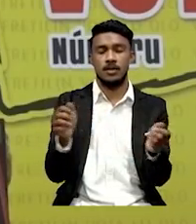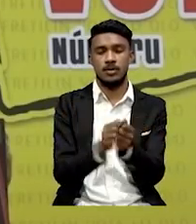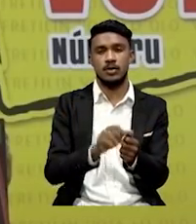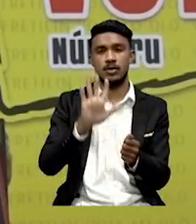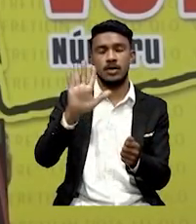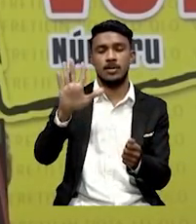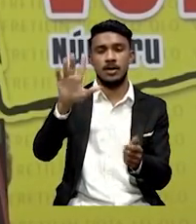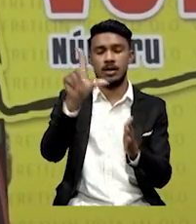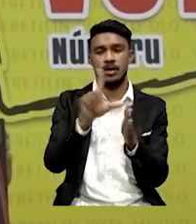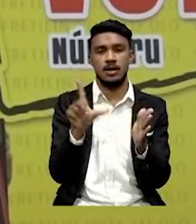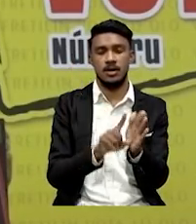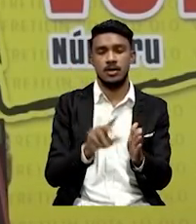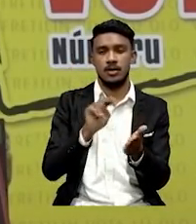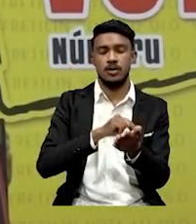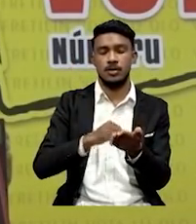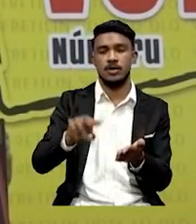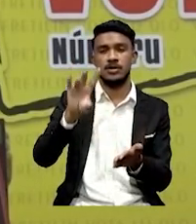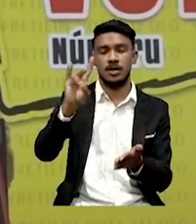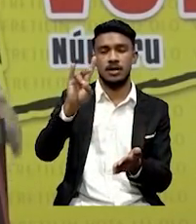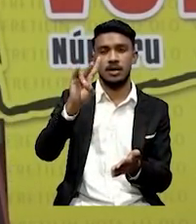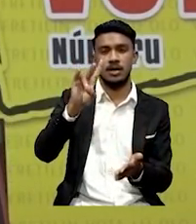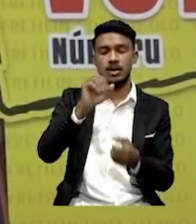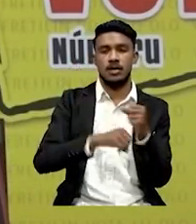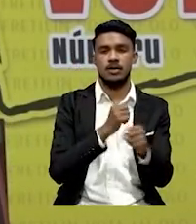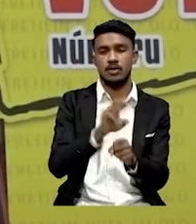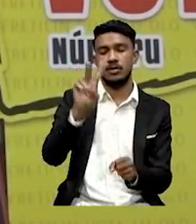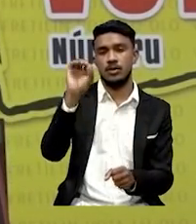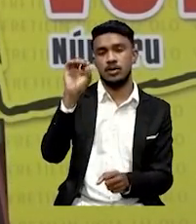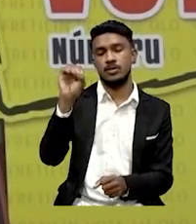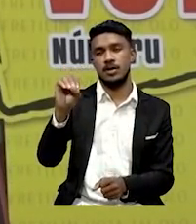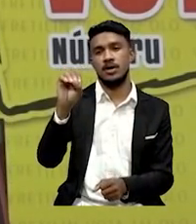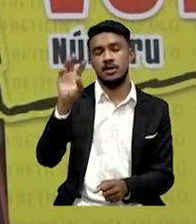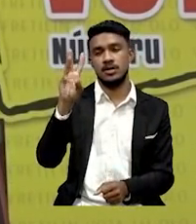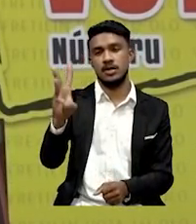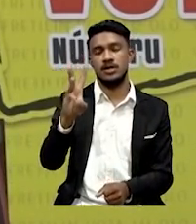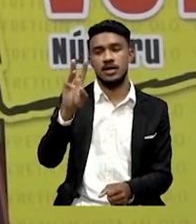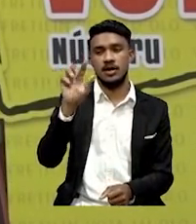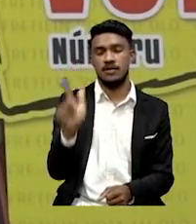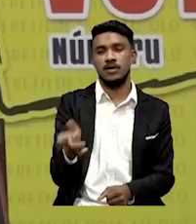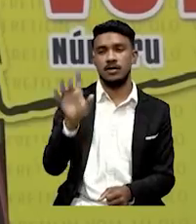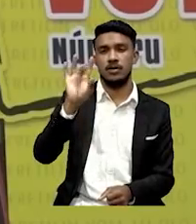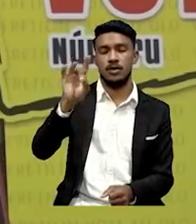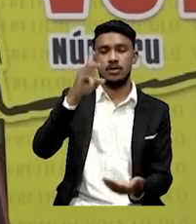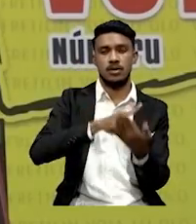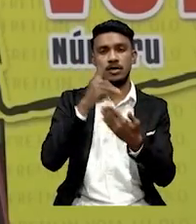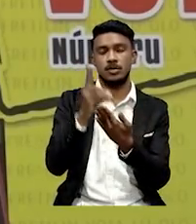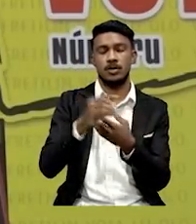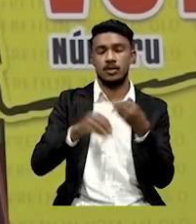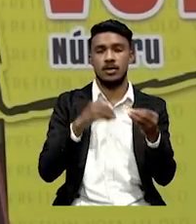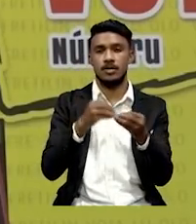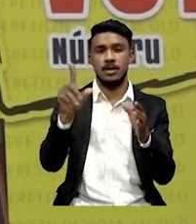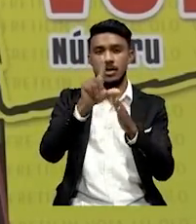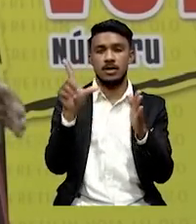número 7/2006, 28 de dezembro, com a lei eleitoral para presidente da